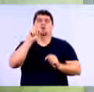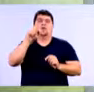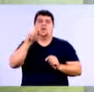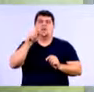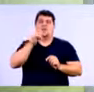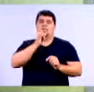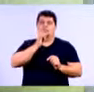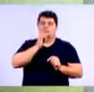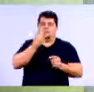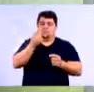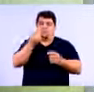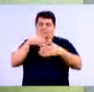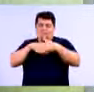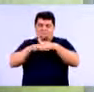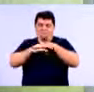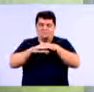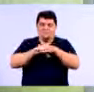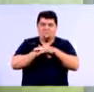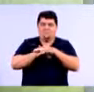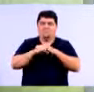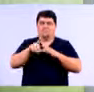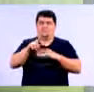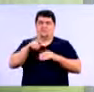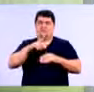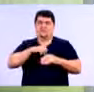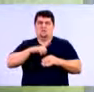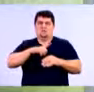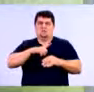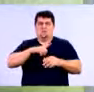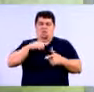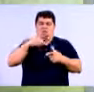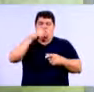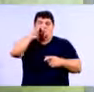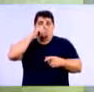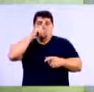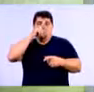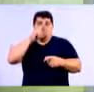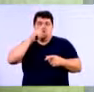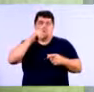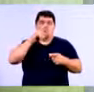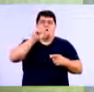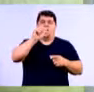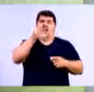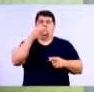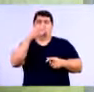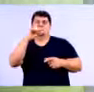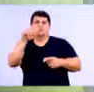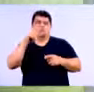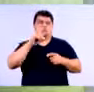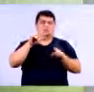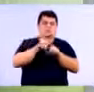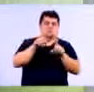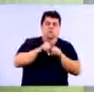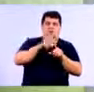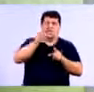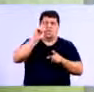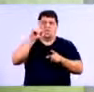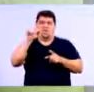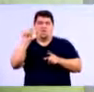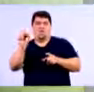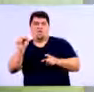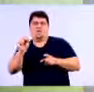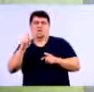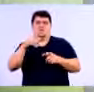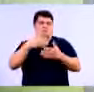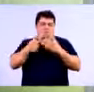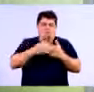você realiza, no qual ele não vai correr risco em mercados de ações ou rendas variáveis. Qualquer produto, qualquer